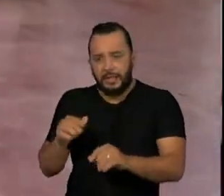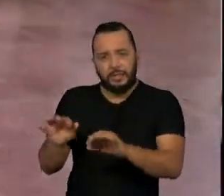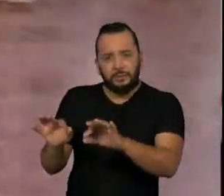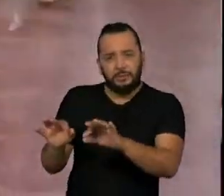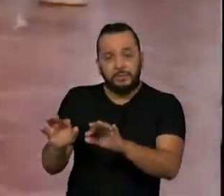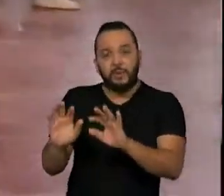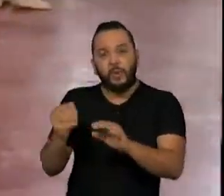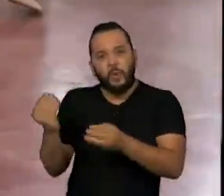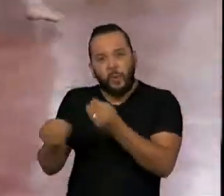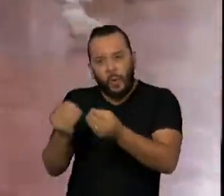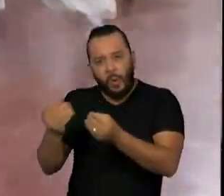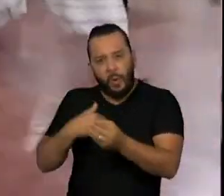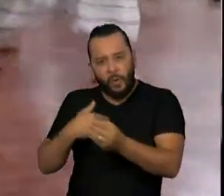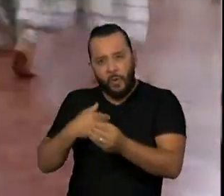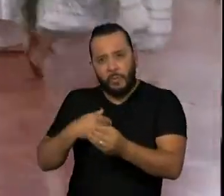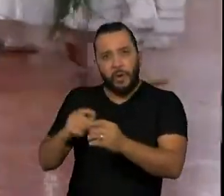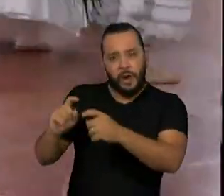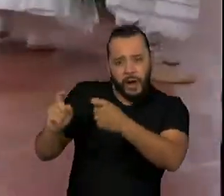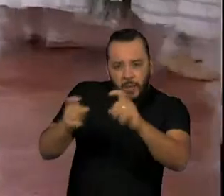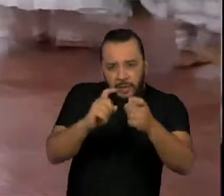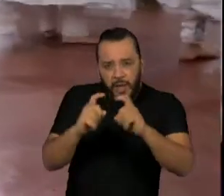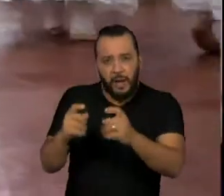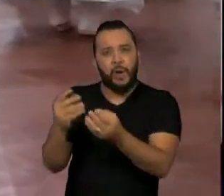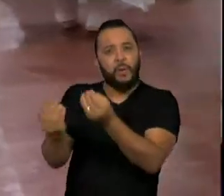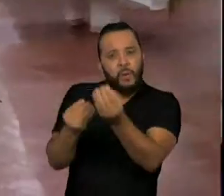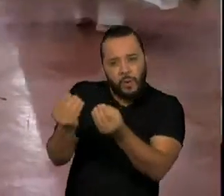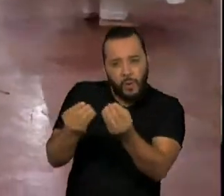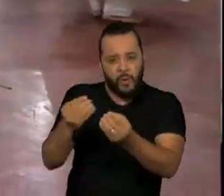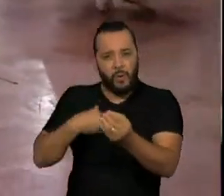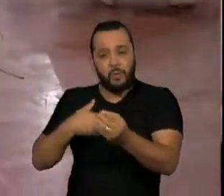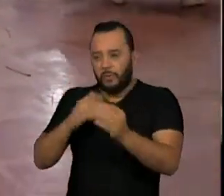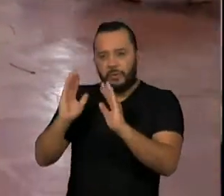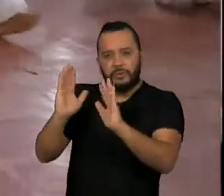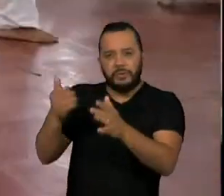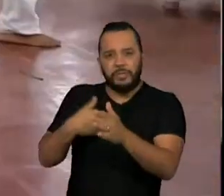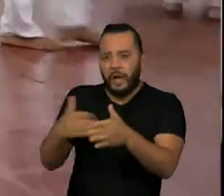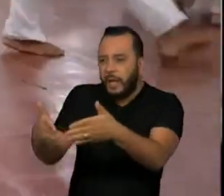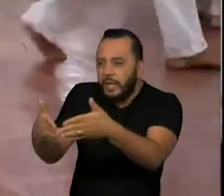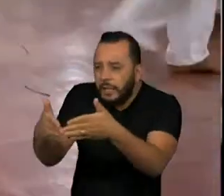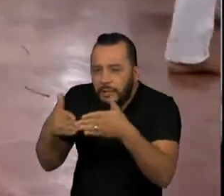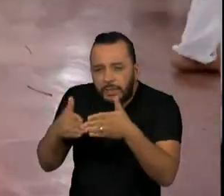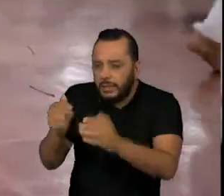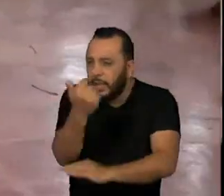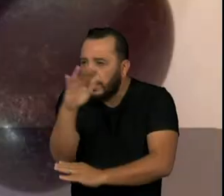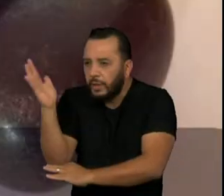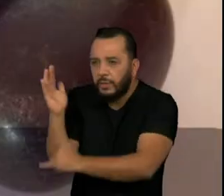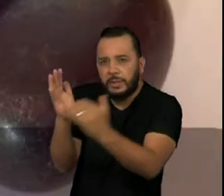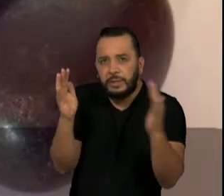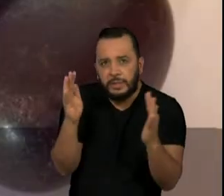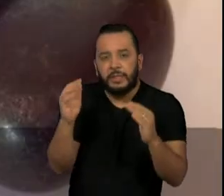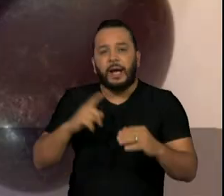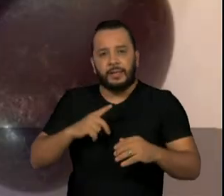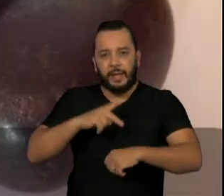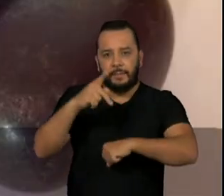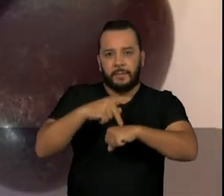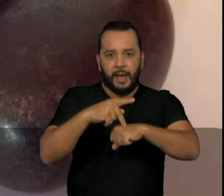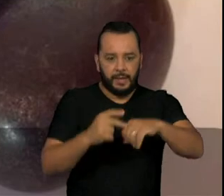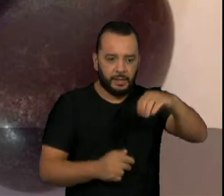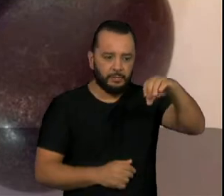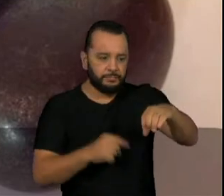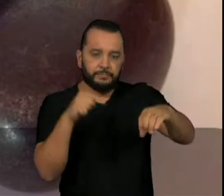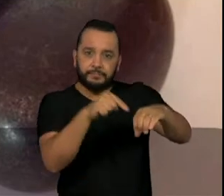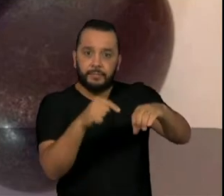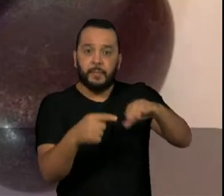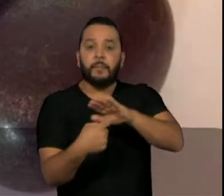força daquele orixá, você pede licença para a natureza e personifica através de uma pedra que nós,